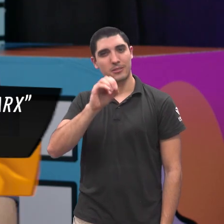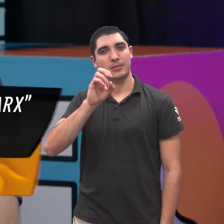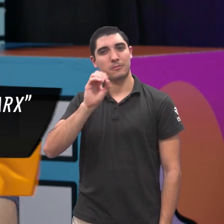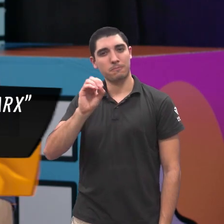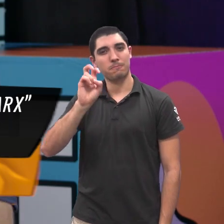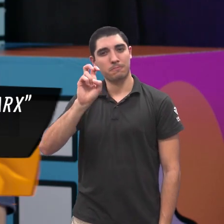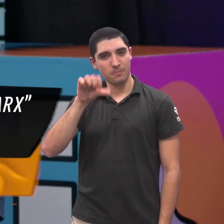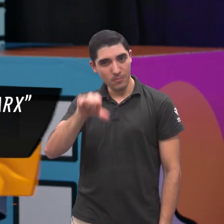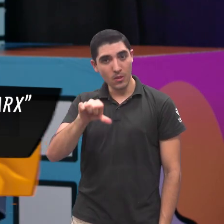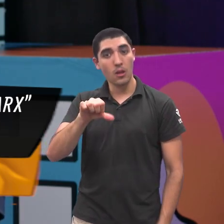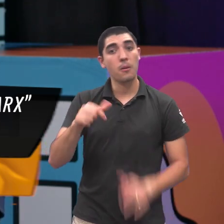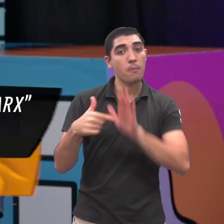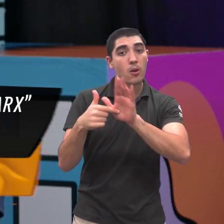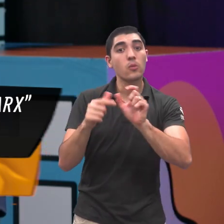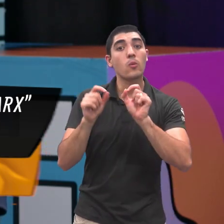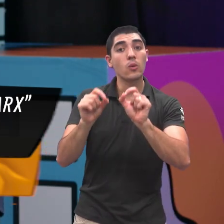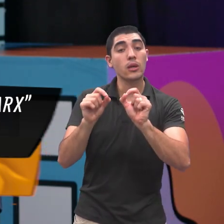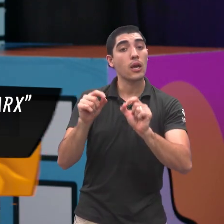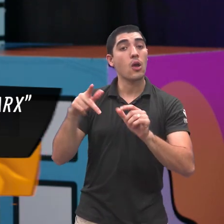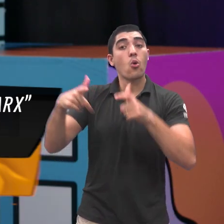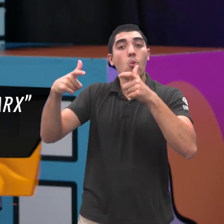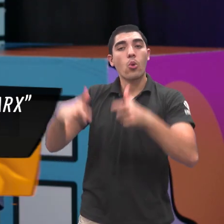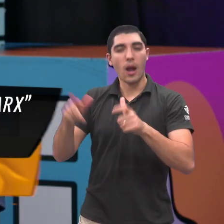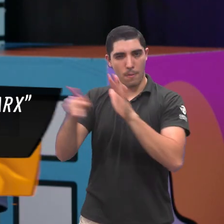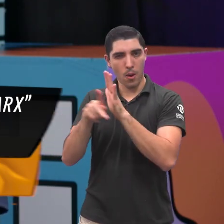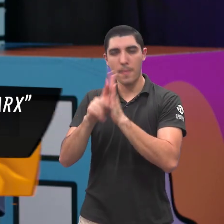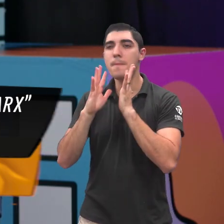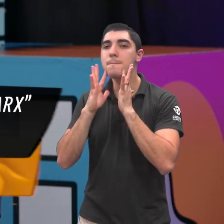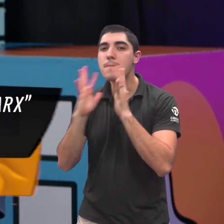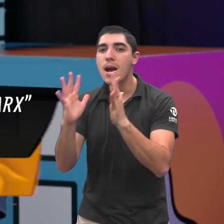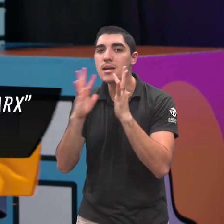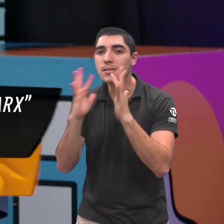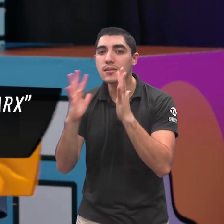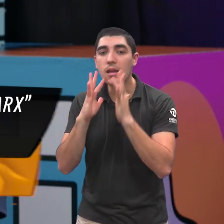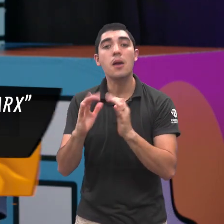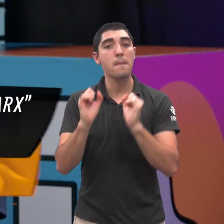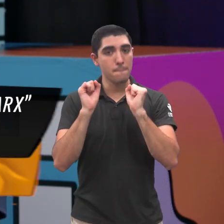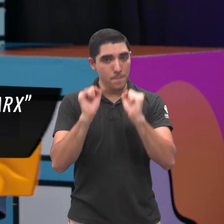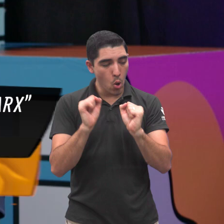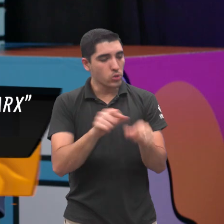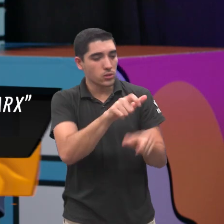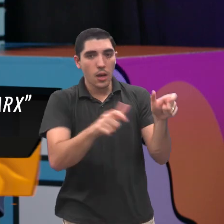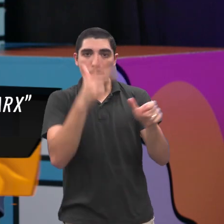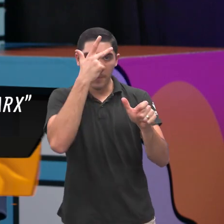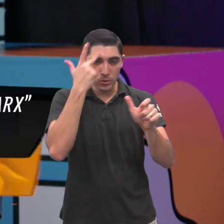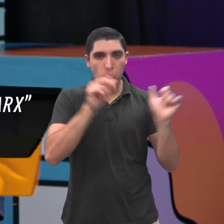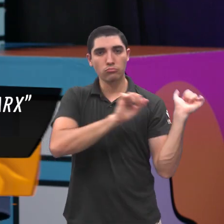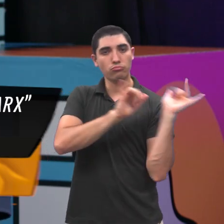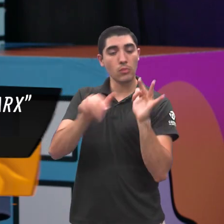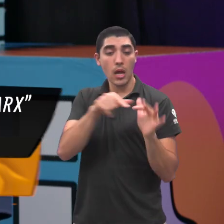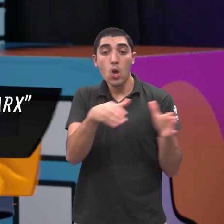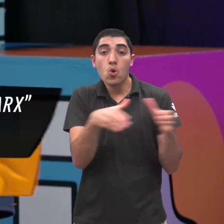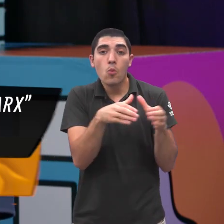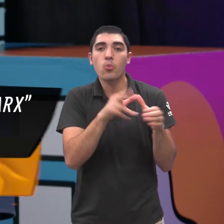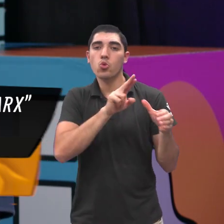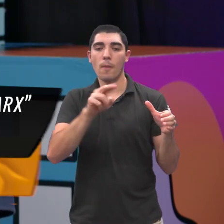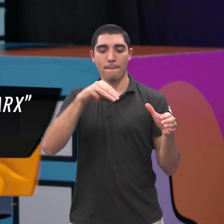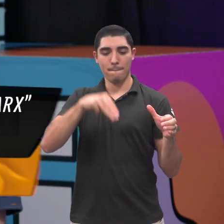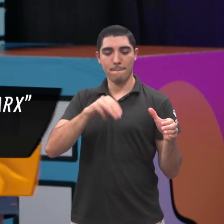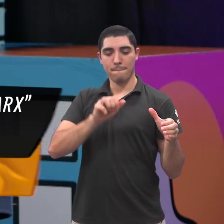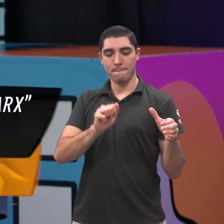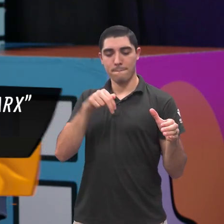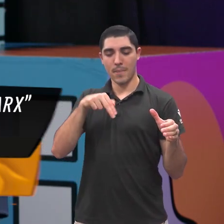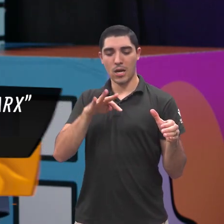de parte da área do Parque Roberto Bulemax por um grupo de escoteiros, o grupo de escoteiros Mantiqueira. Que é o parque